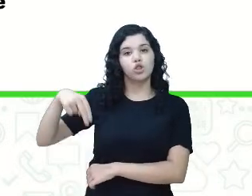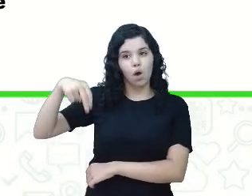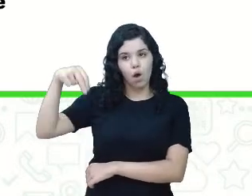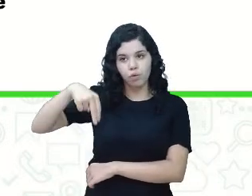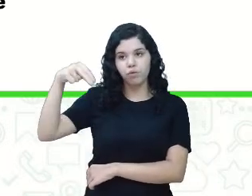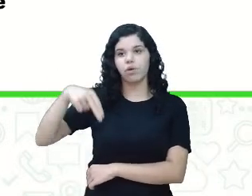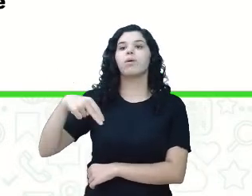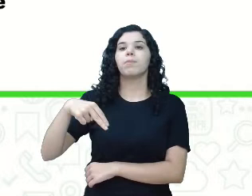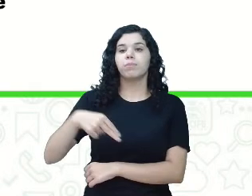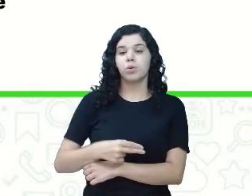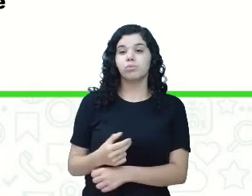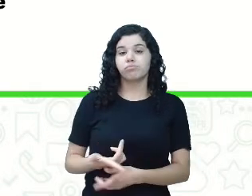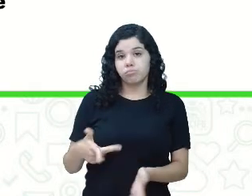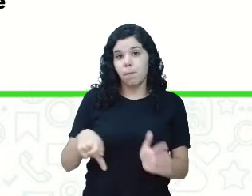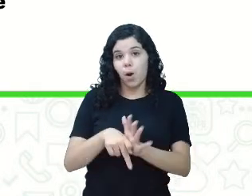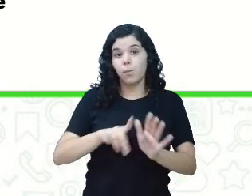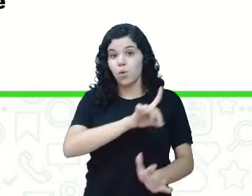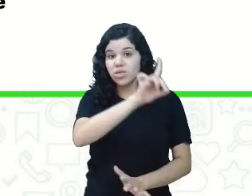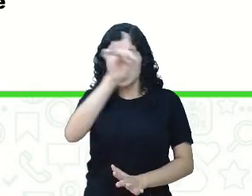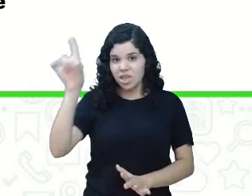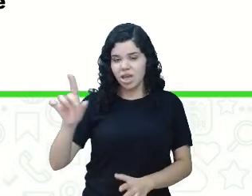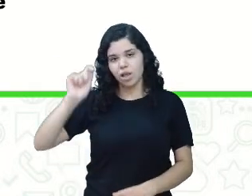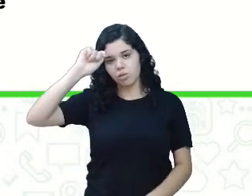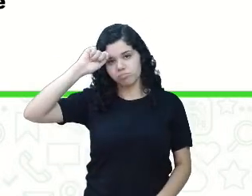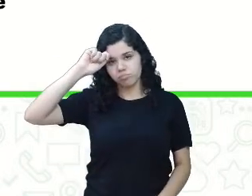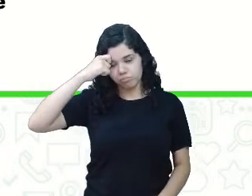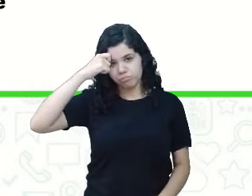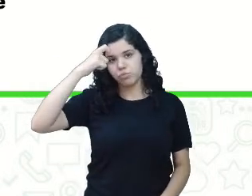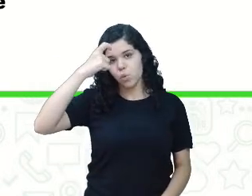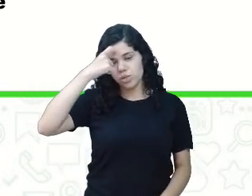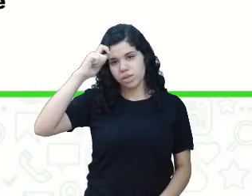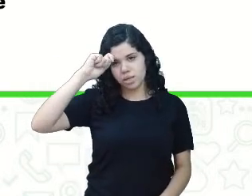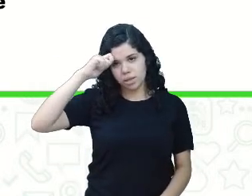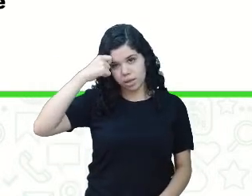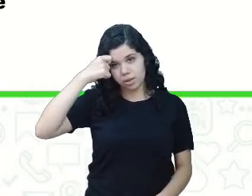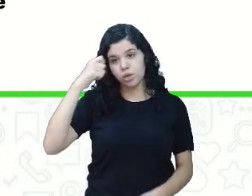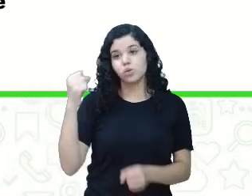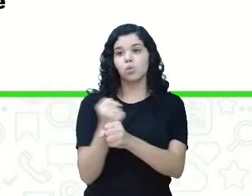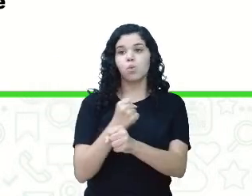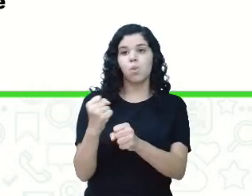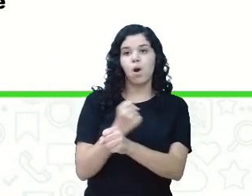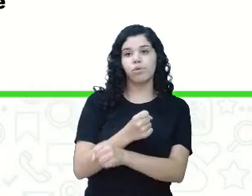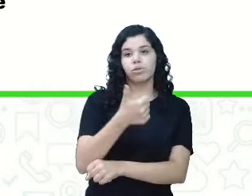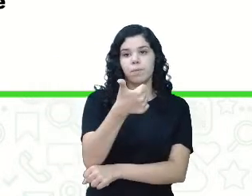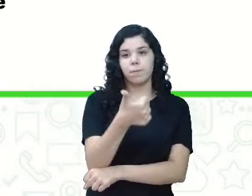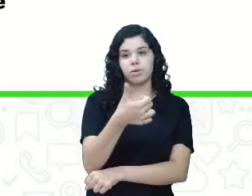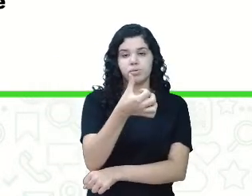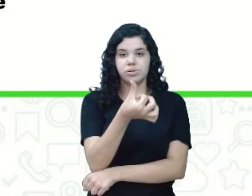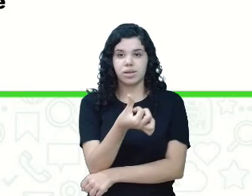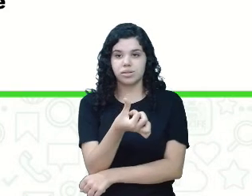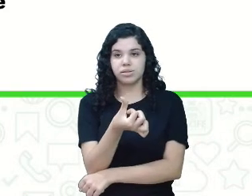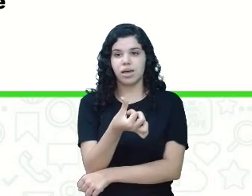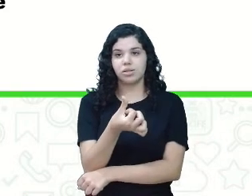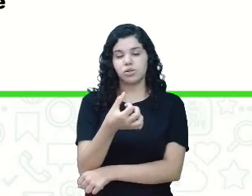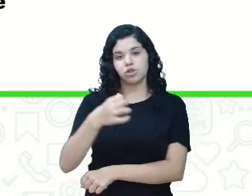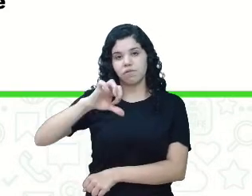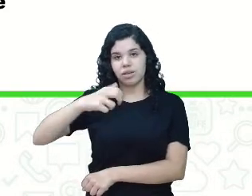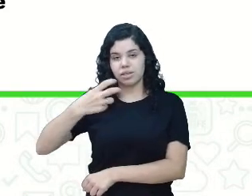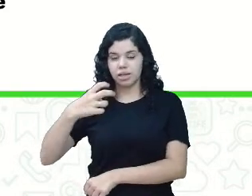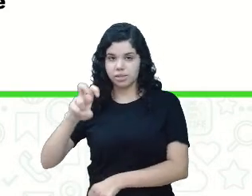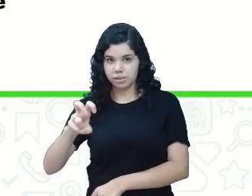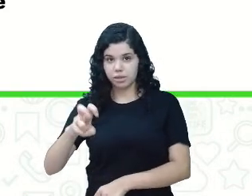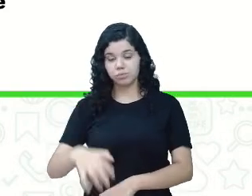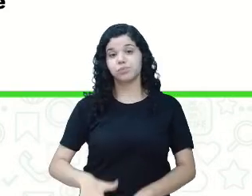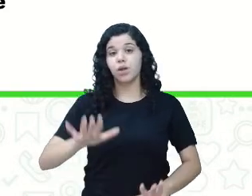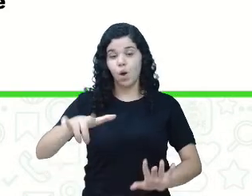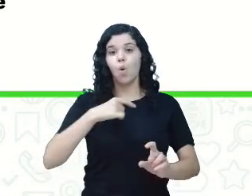1695, após a destruição de Palmares, aquela que a gente viu ali agora, no slide anterior. Ele foi esquartejado e sua